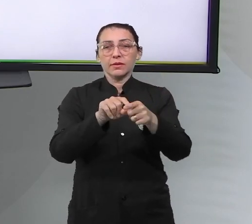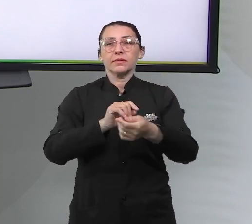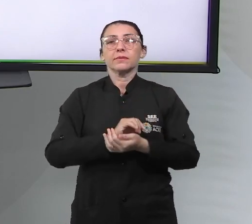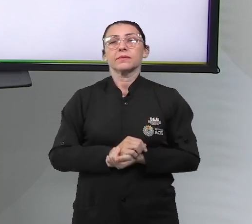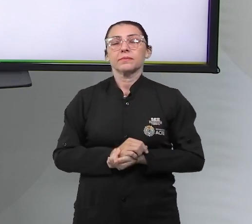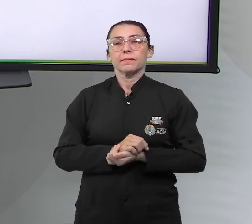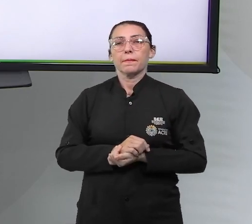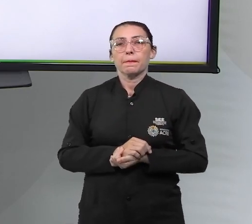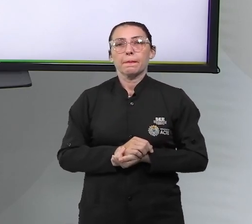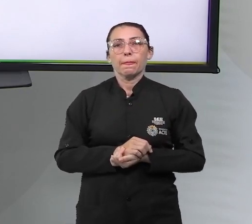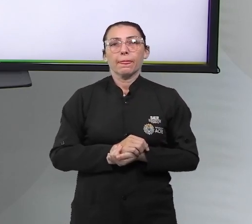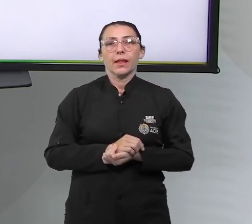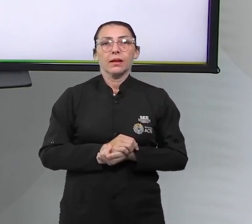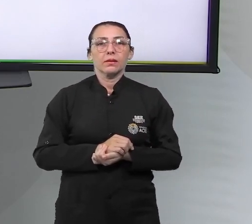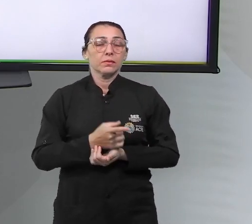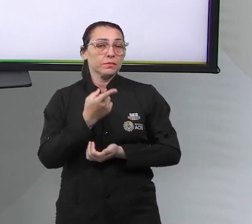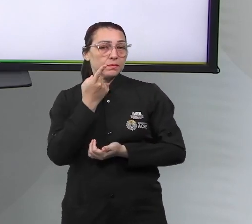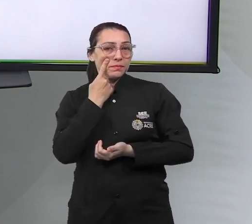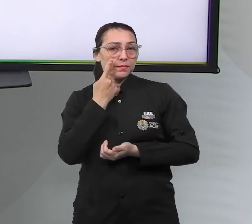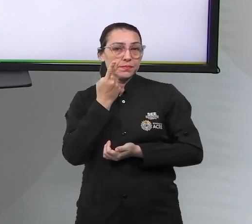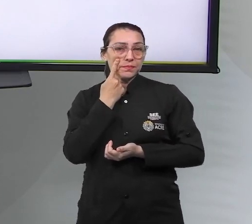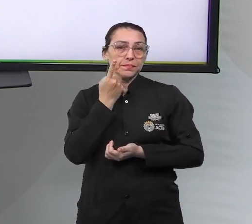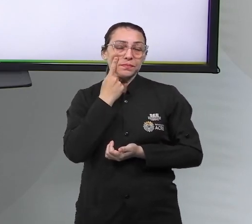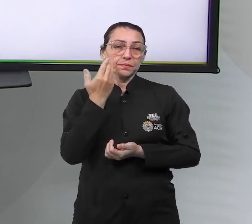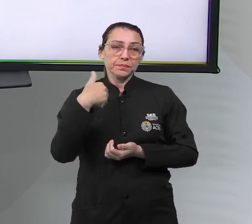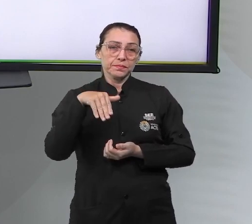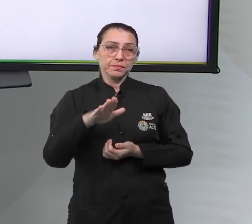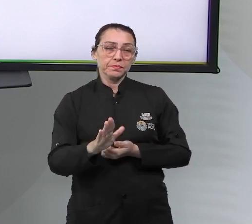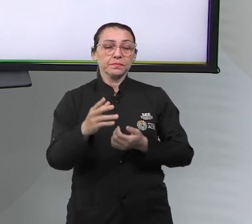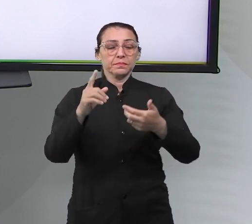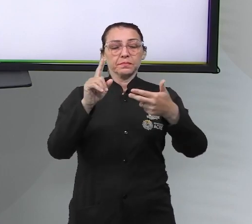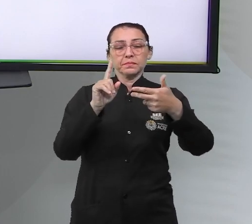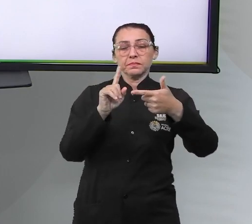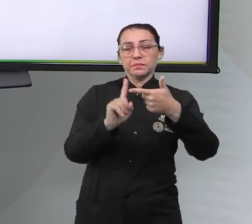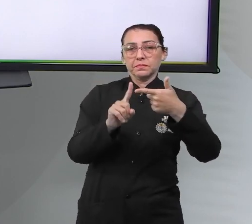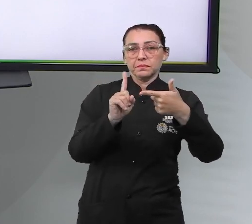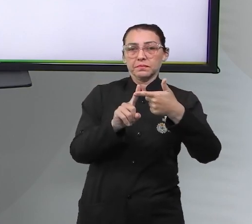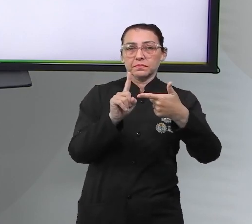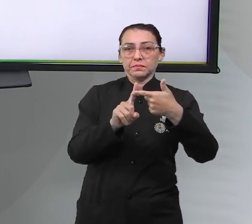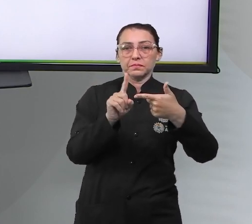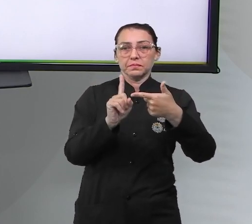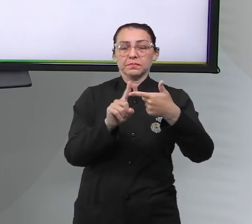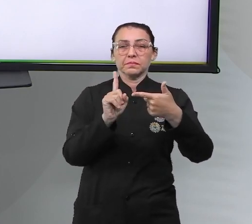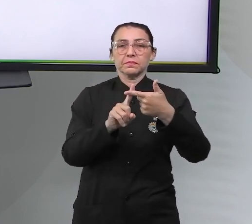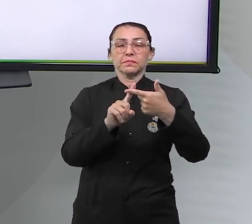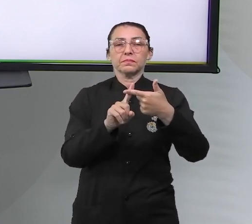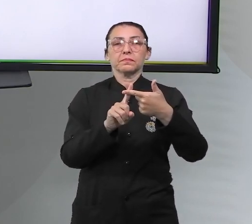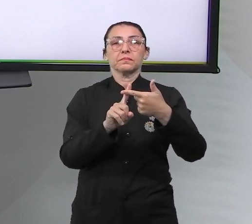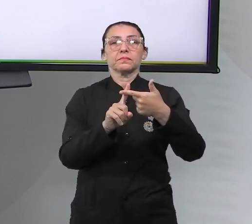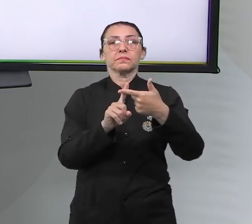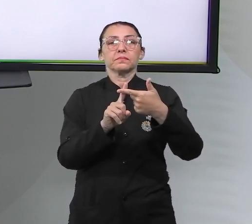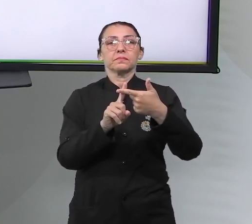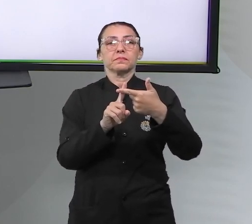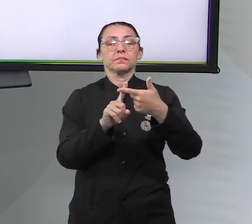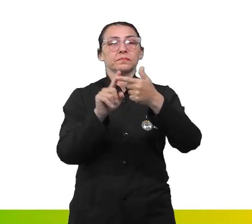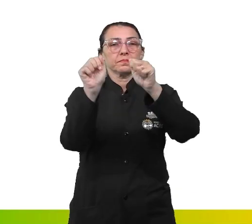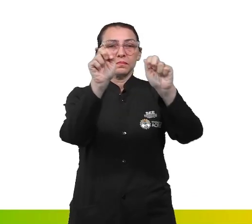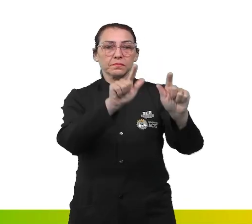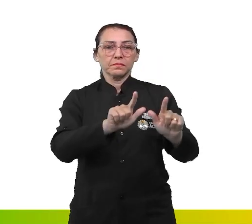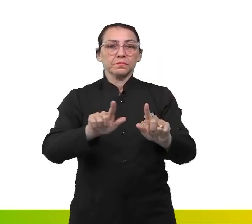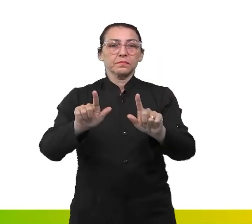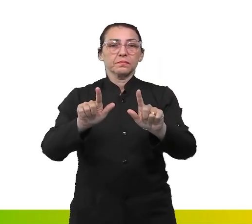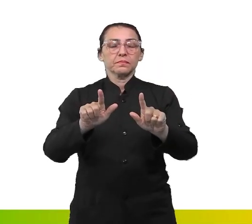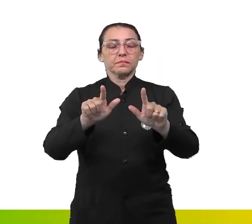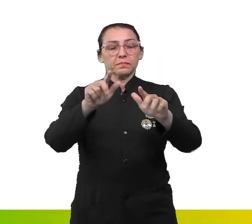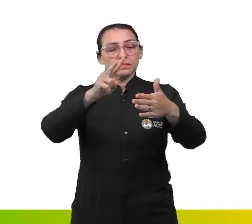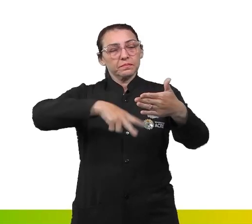sua família. Vamos observar mais uma segunda causa desse processo migratório? Visualizem que eu